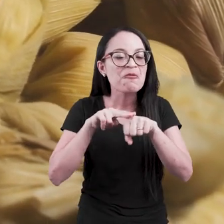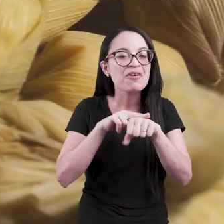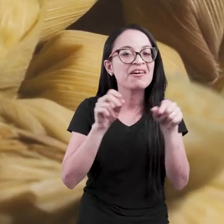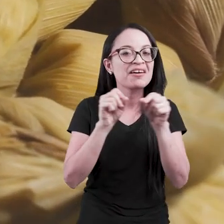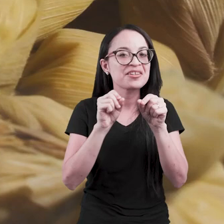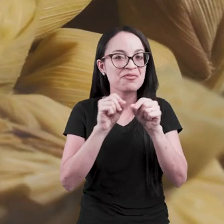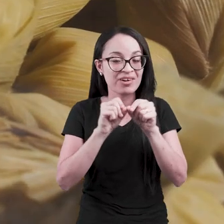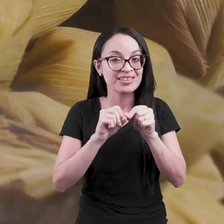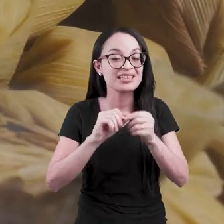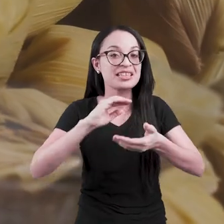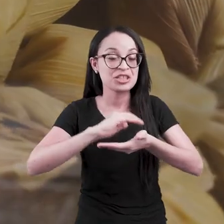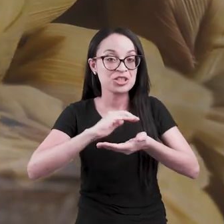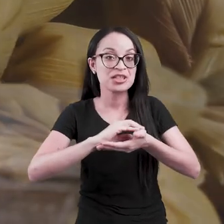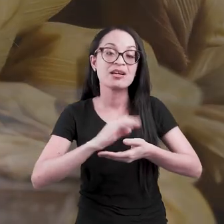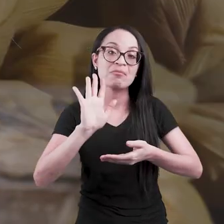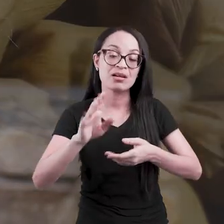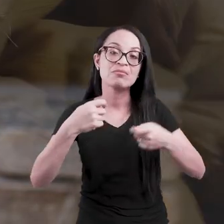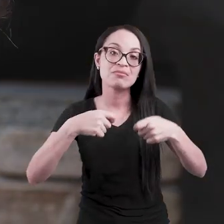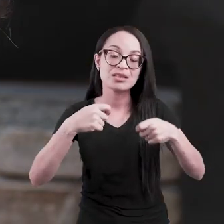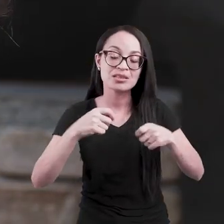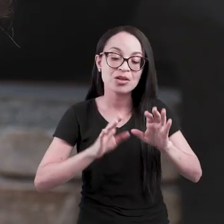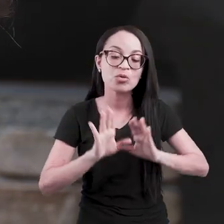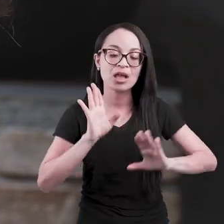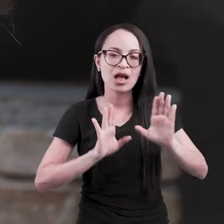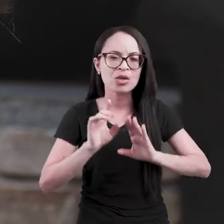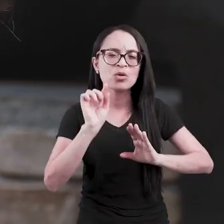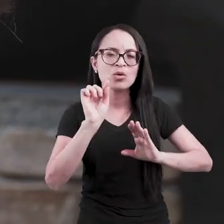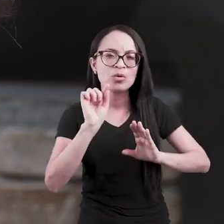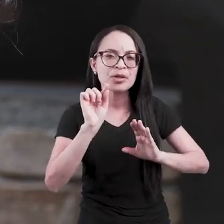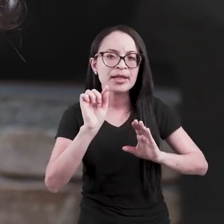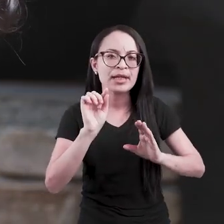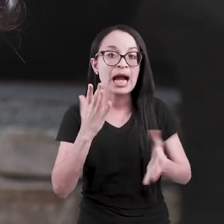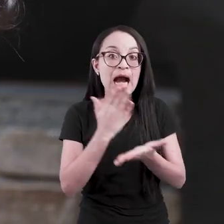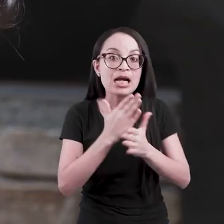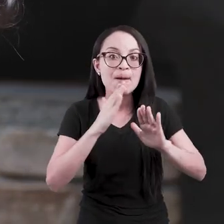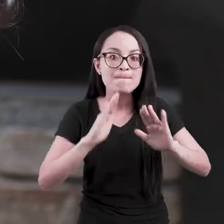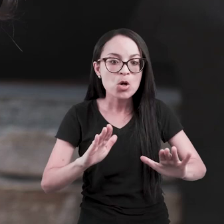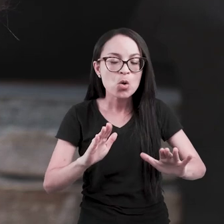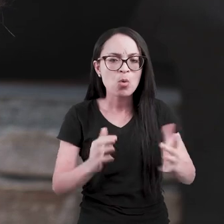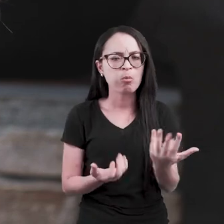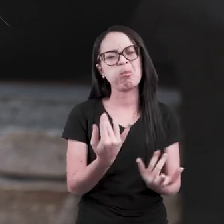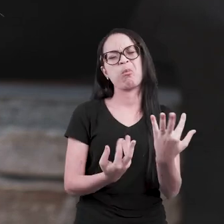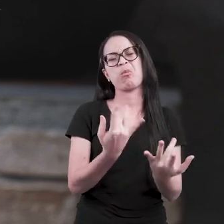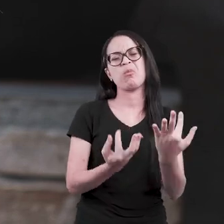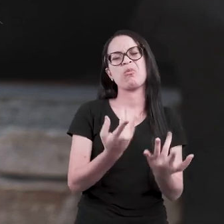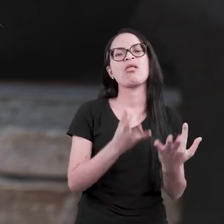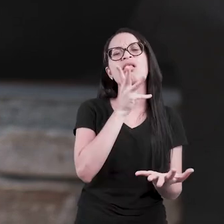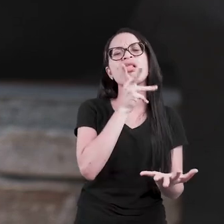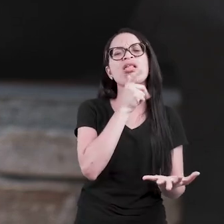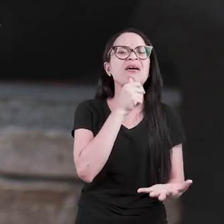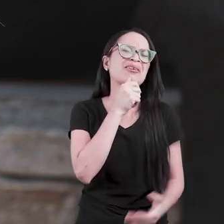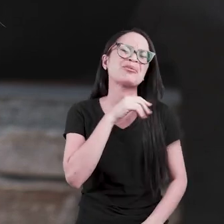A gente vai fazer uma canjica. Se você não tiver o maior cuidado de terminou, cozinhou, não pode demorar, que